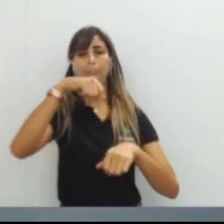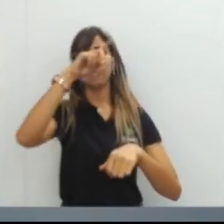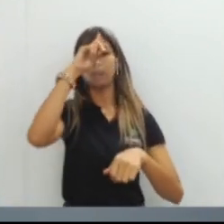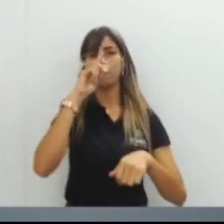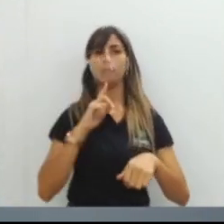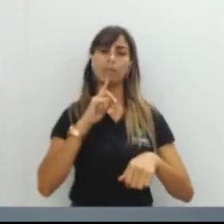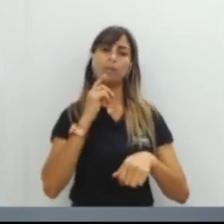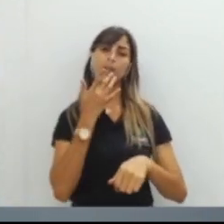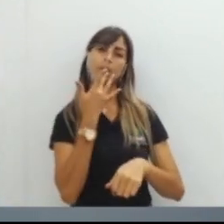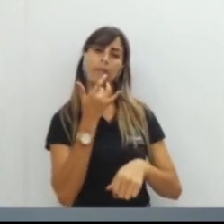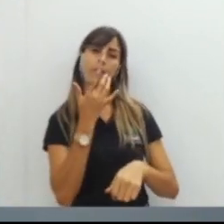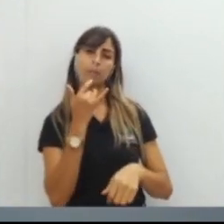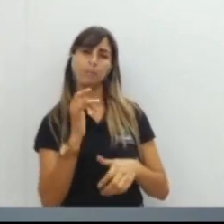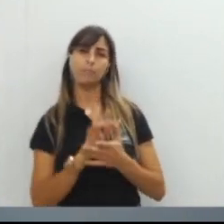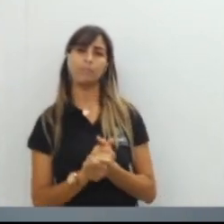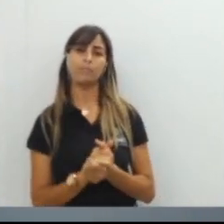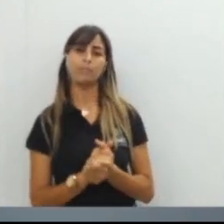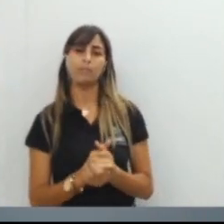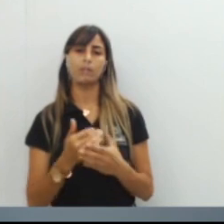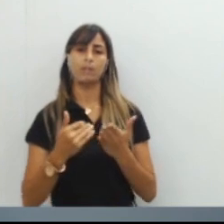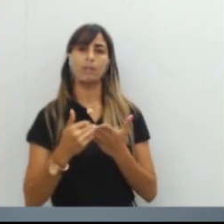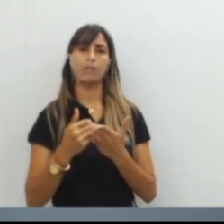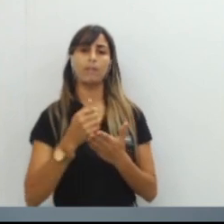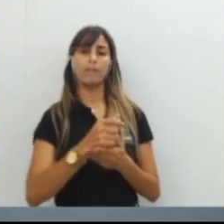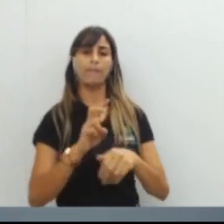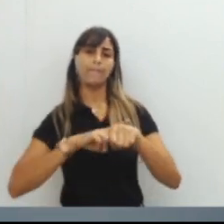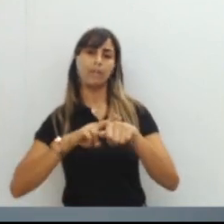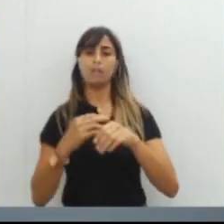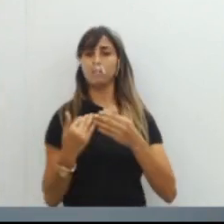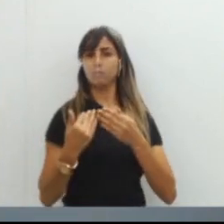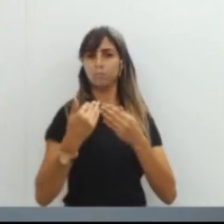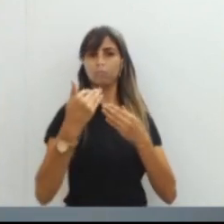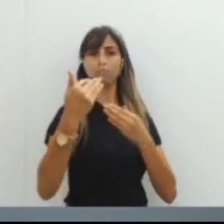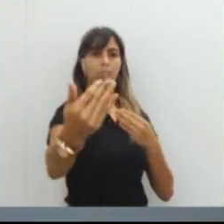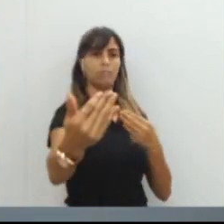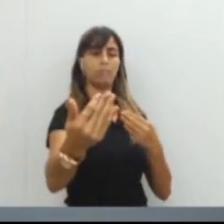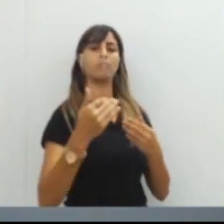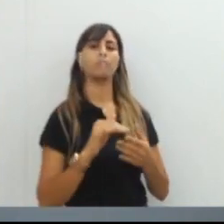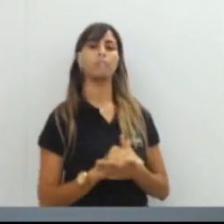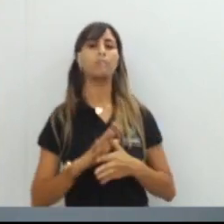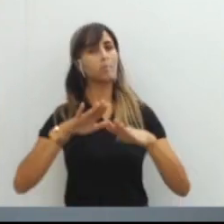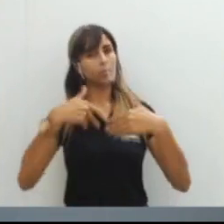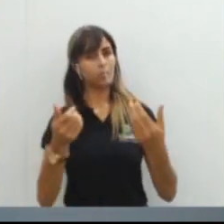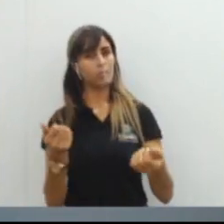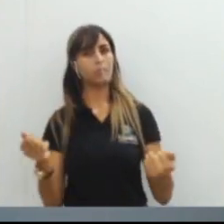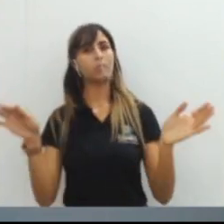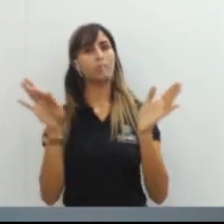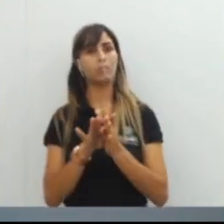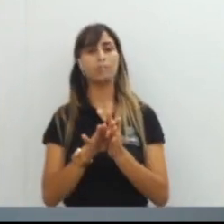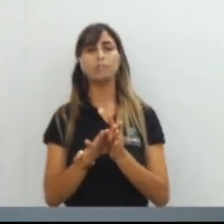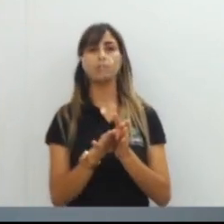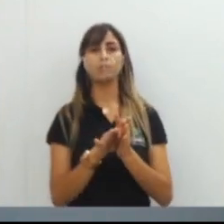indica, né? O sinal verde, siga em frente, tudo bem, pode ir. Quando a gente chega no sinal amarelo é